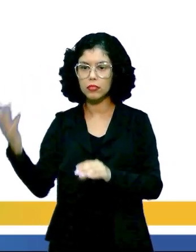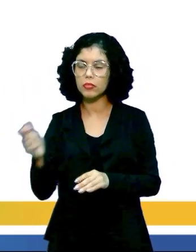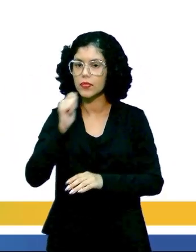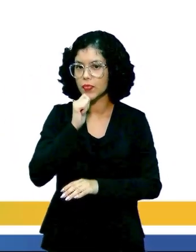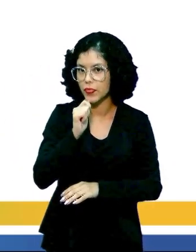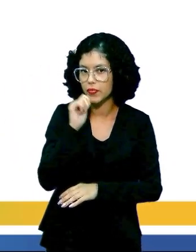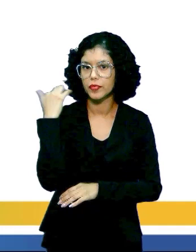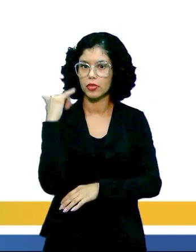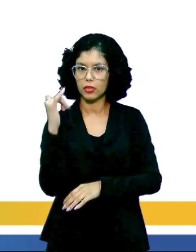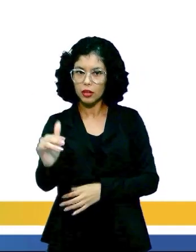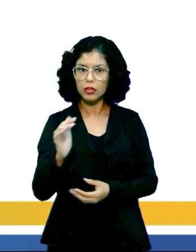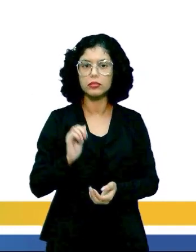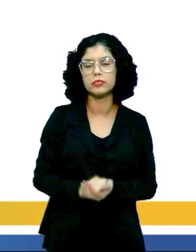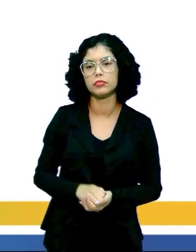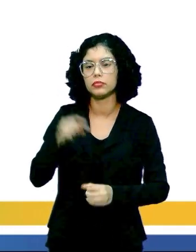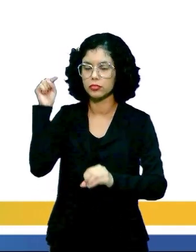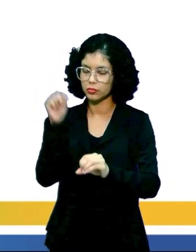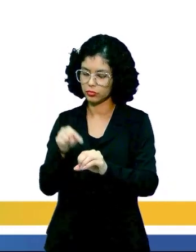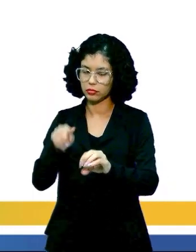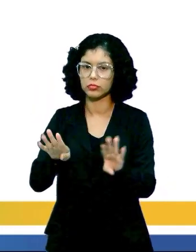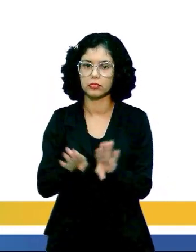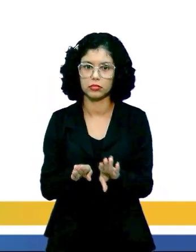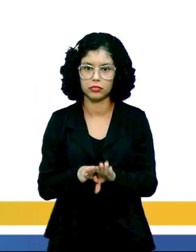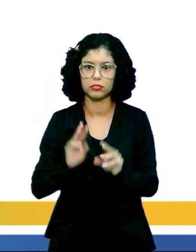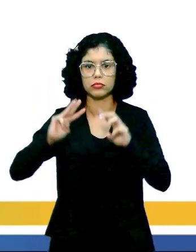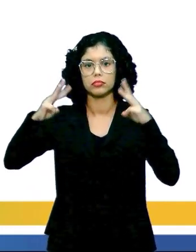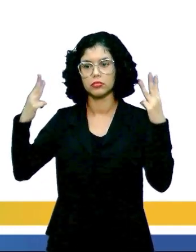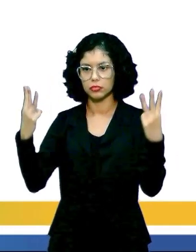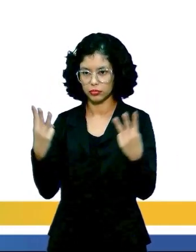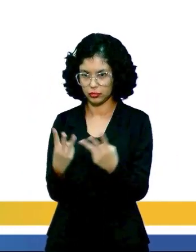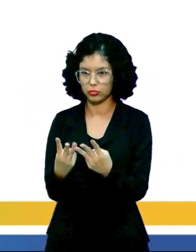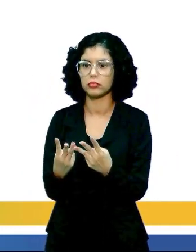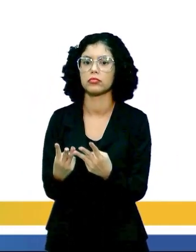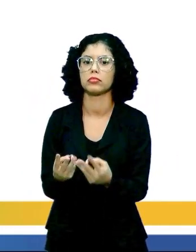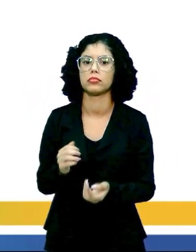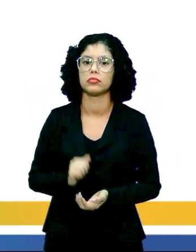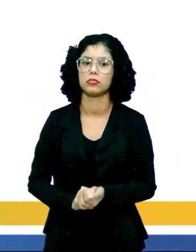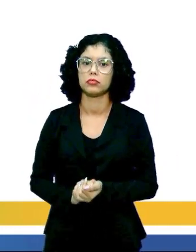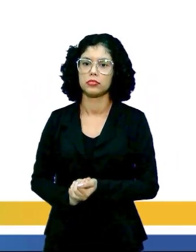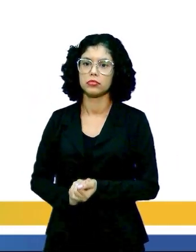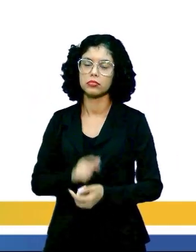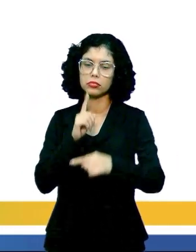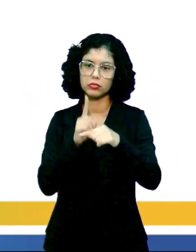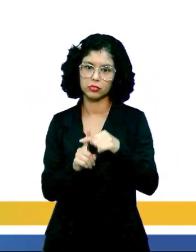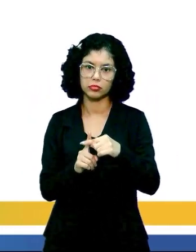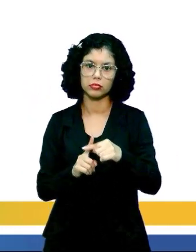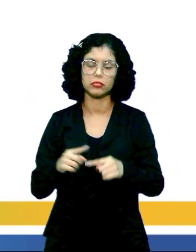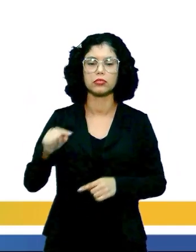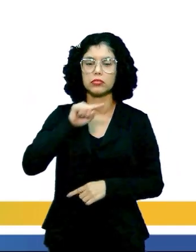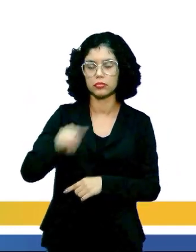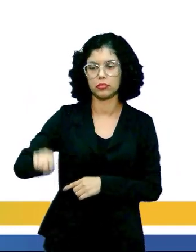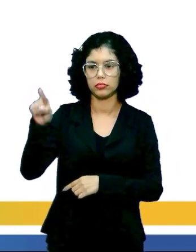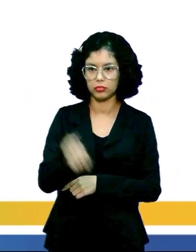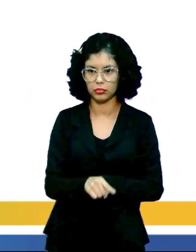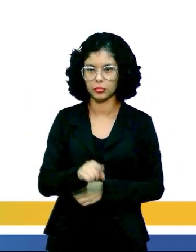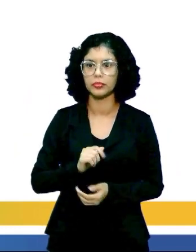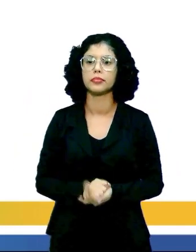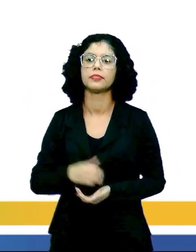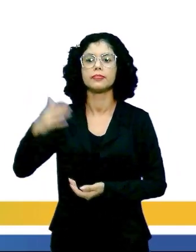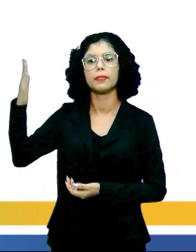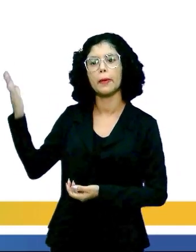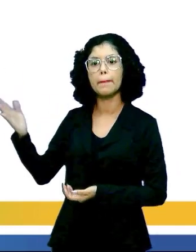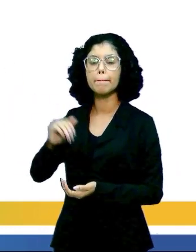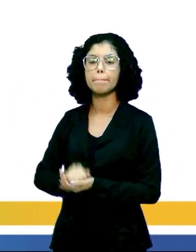de eletrosfera e no núcleo nós temos a massa do átomo constituída de prótons e nêutrons. Então o modelo de Rutherford